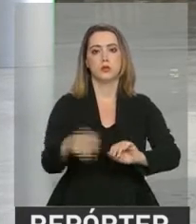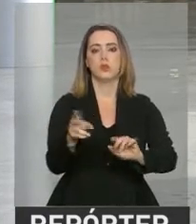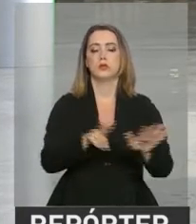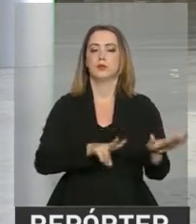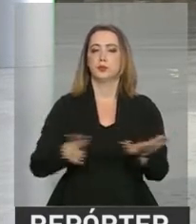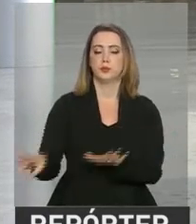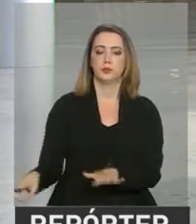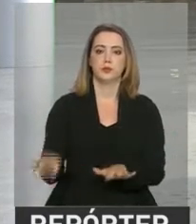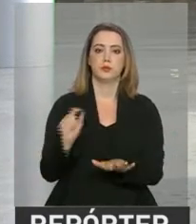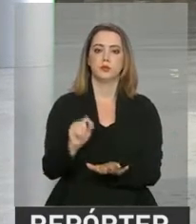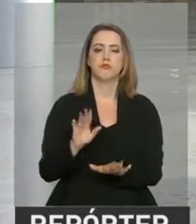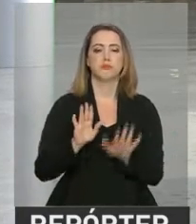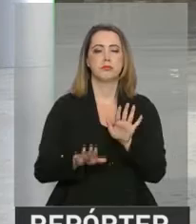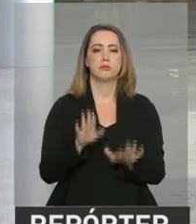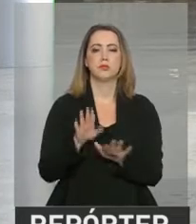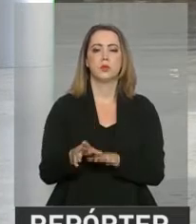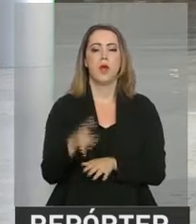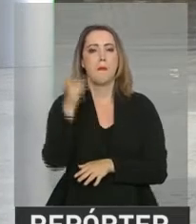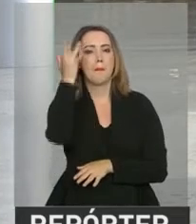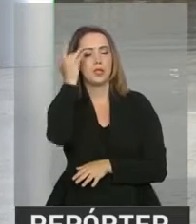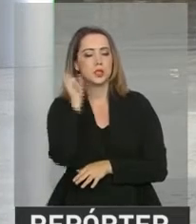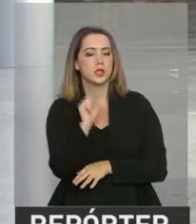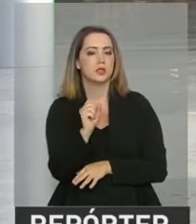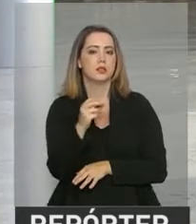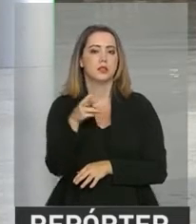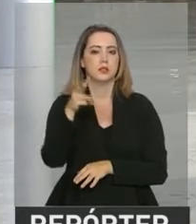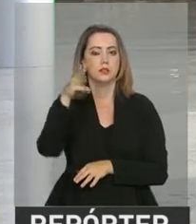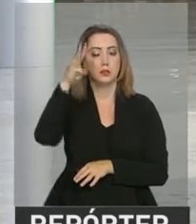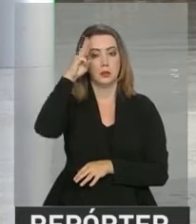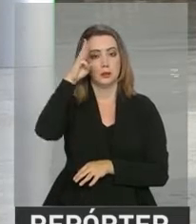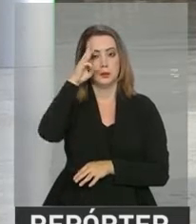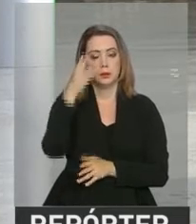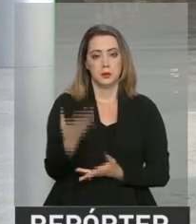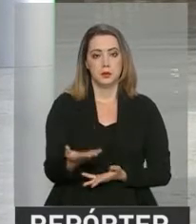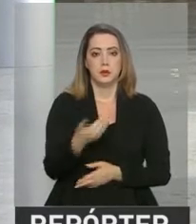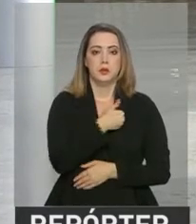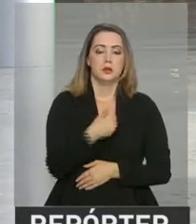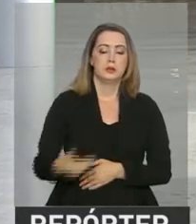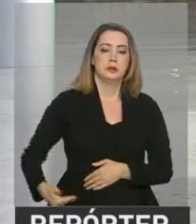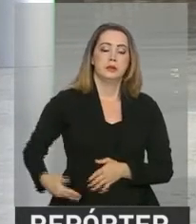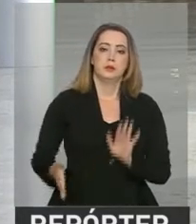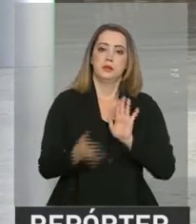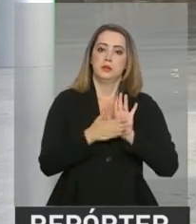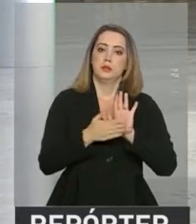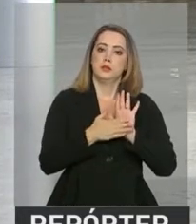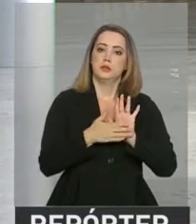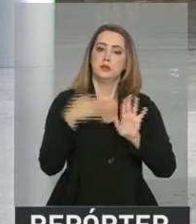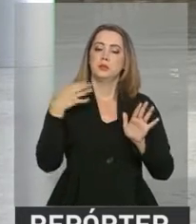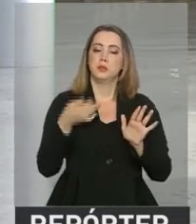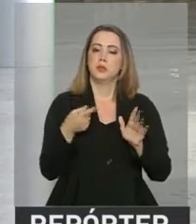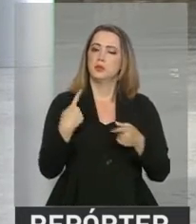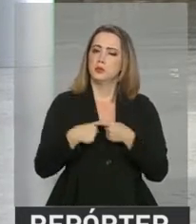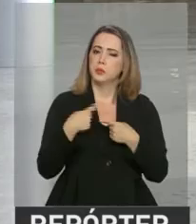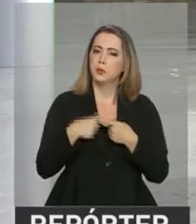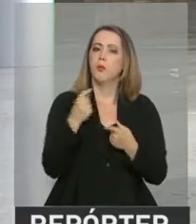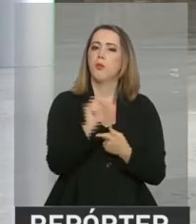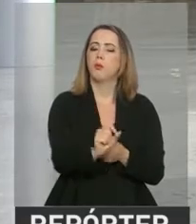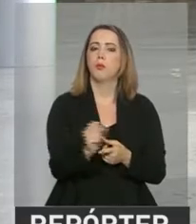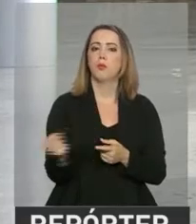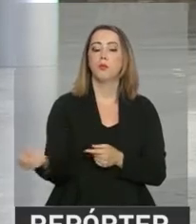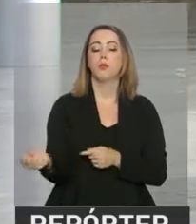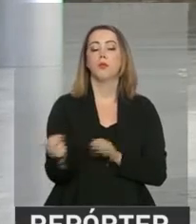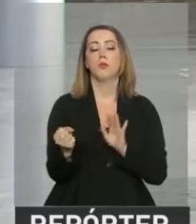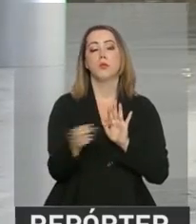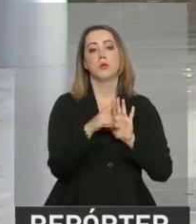semana provavelmente amanhã terça feira o governo apresenta algumas justificativas para a reforma da previdência